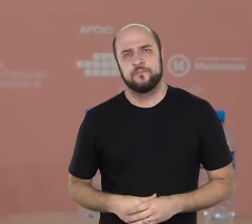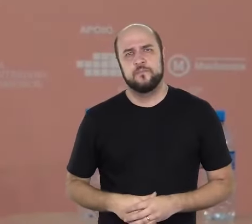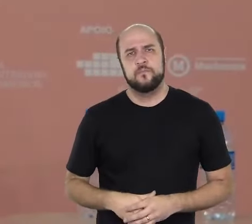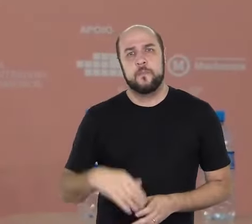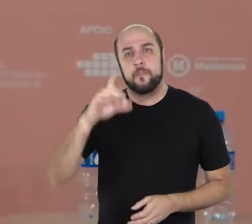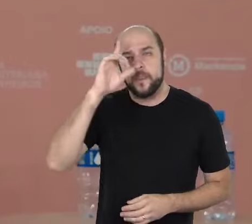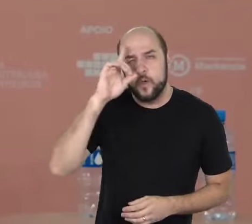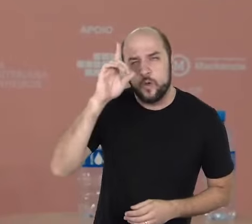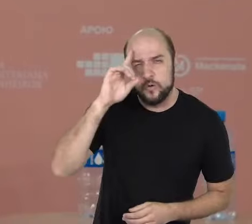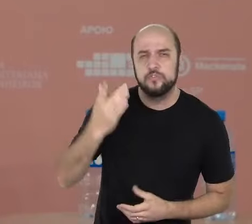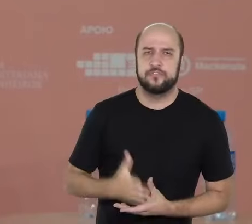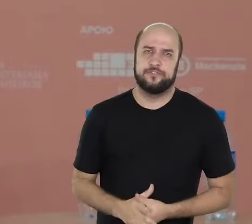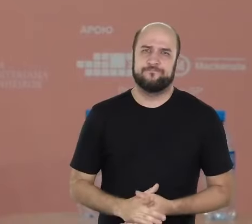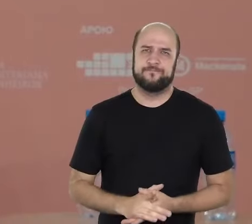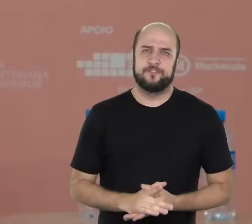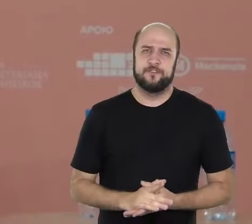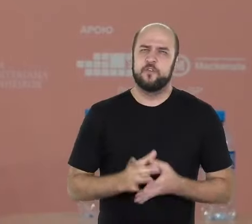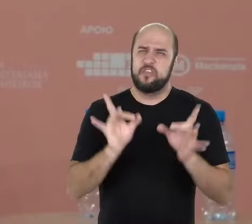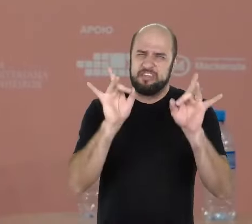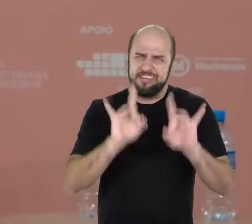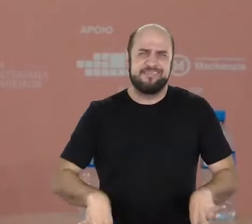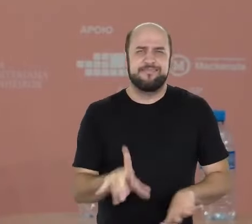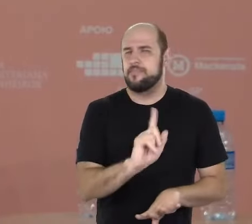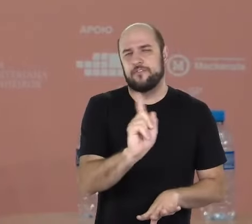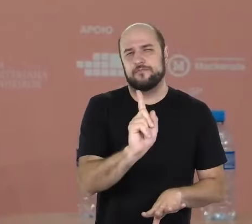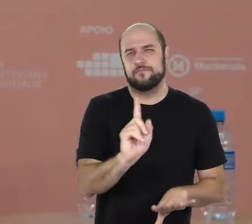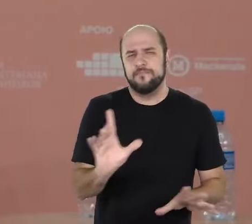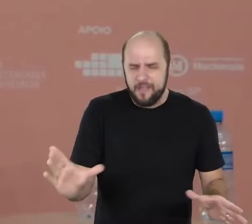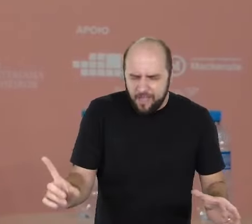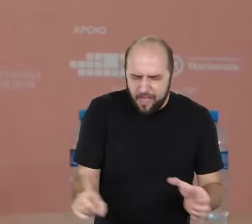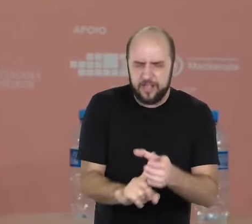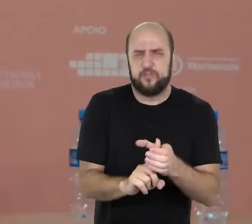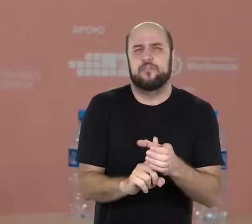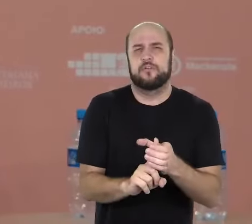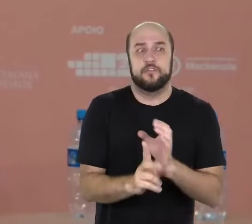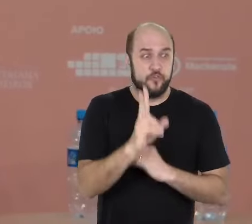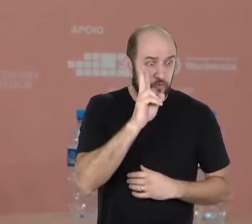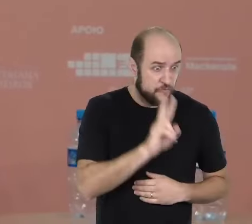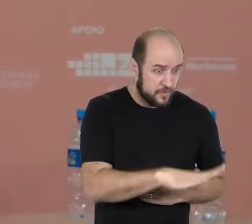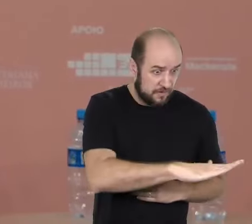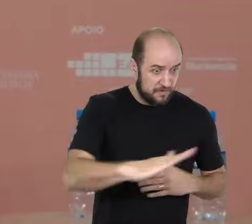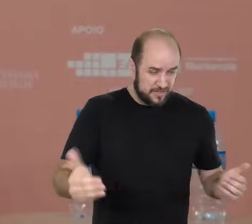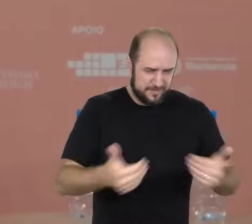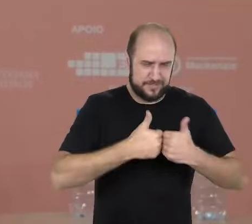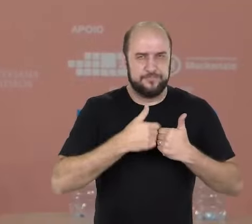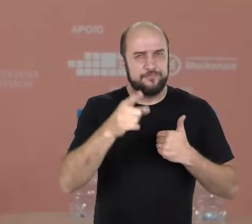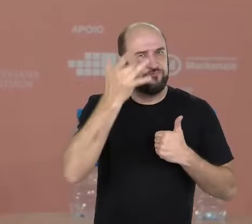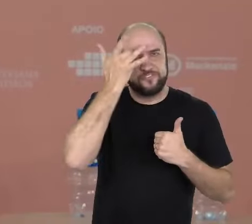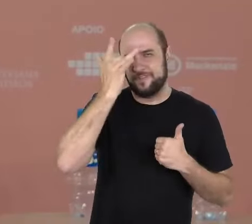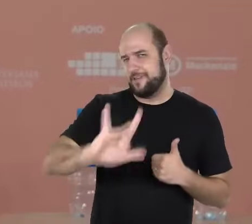Então, não desistam. Acolham. Viu uma criança autista? Gente, vocês não sabem de nada.